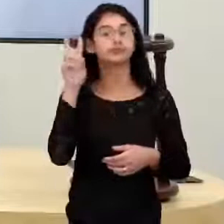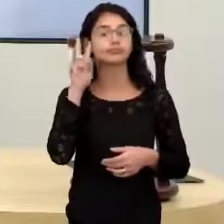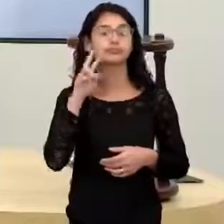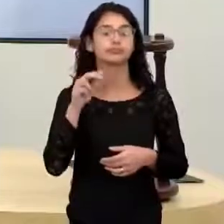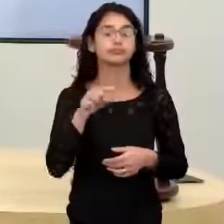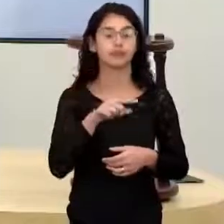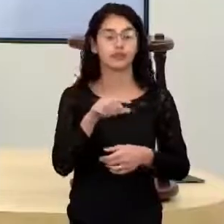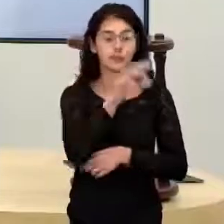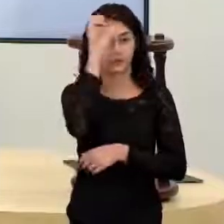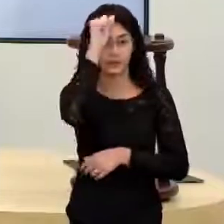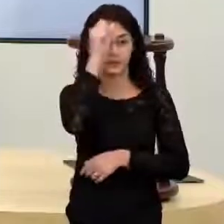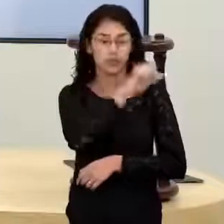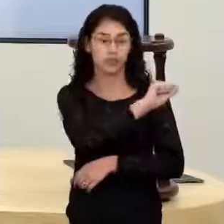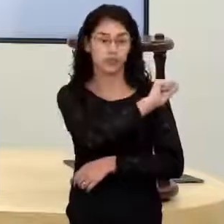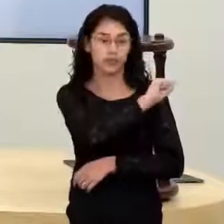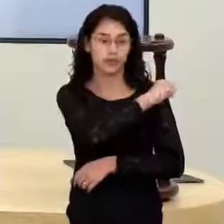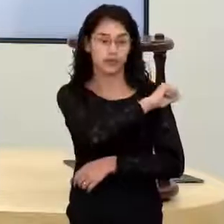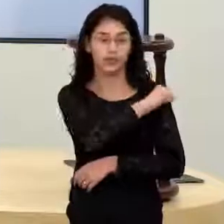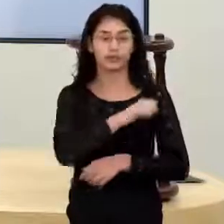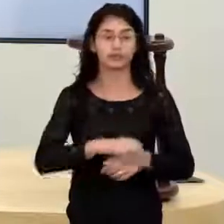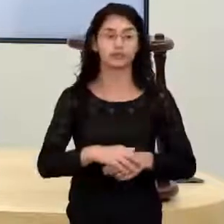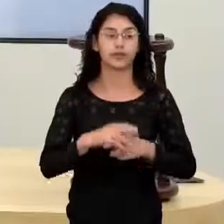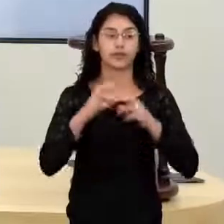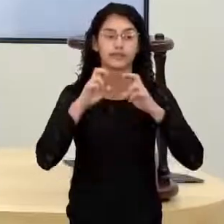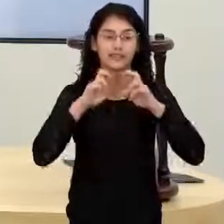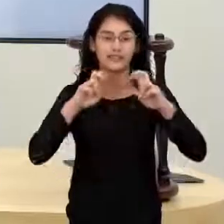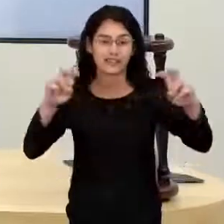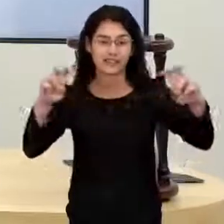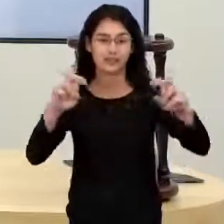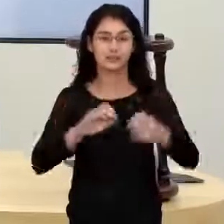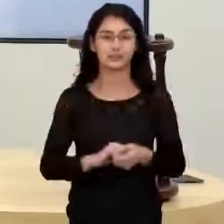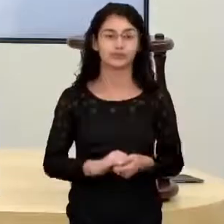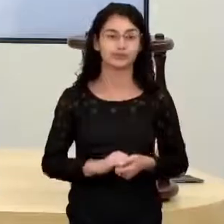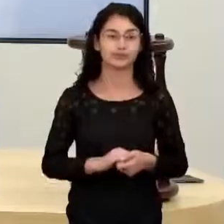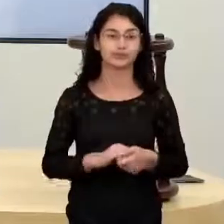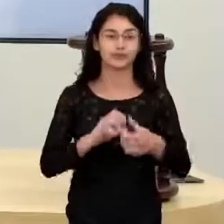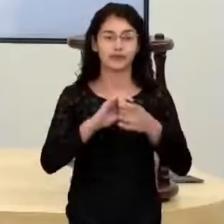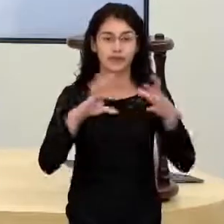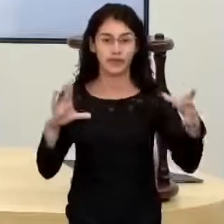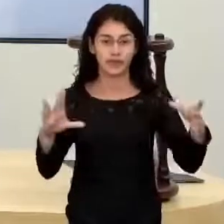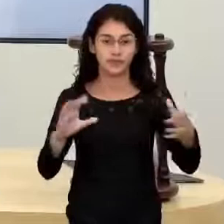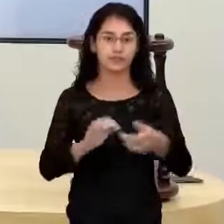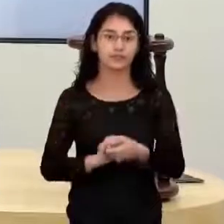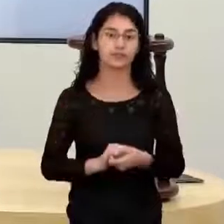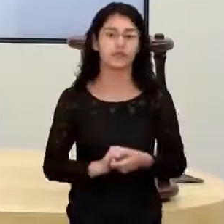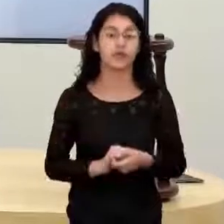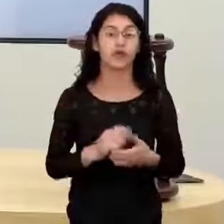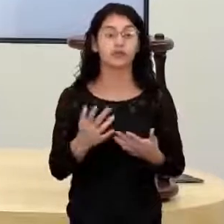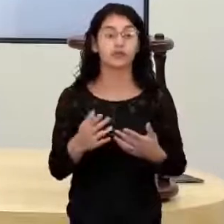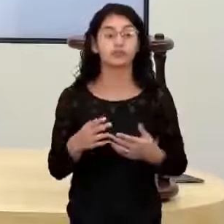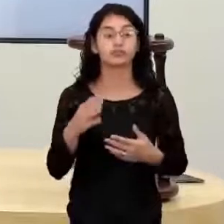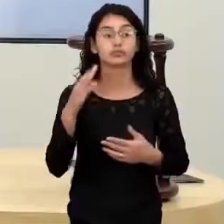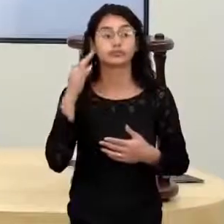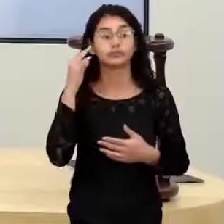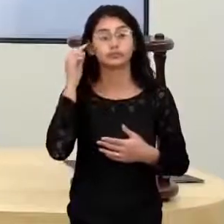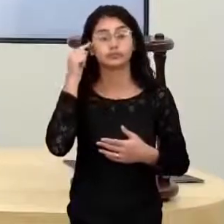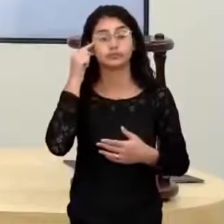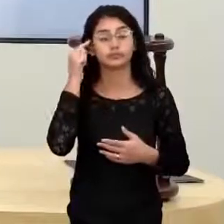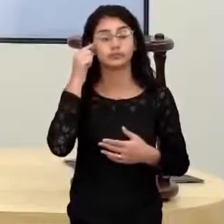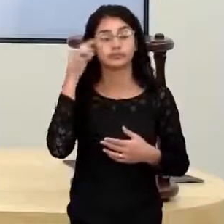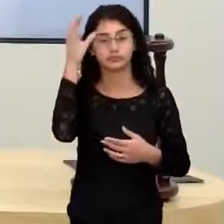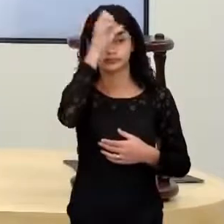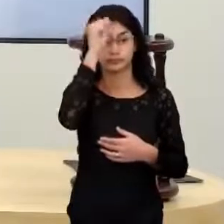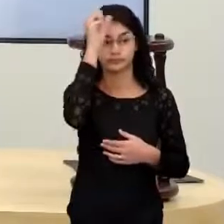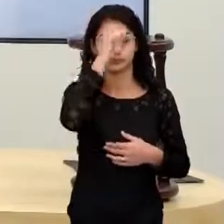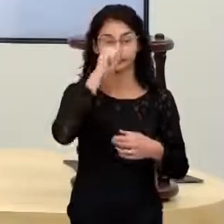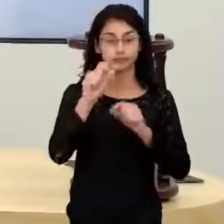8º ano, mas é o dia do grito, né, do grito da independência do Brasil. Vocês vão descobrir que a independência do Brasil, por exemplo, ela